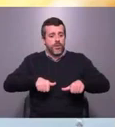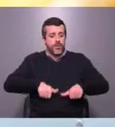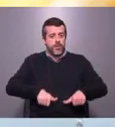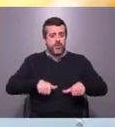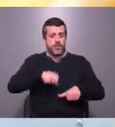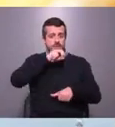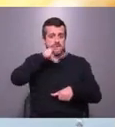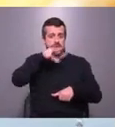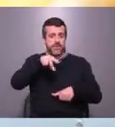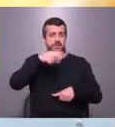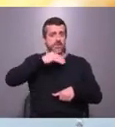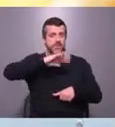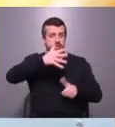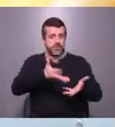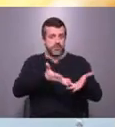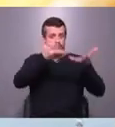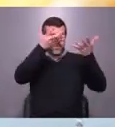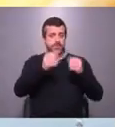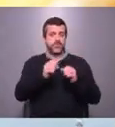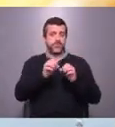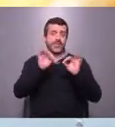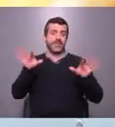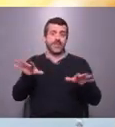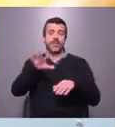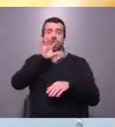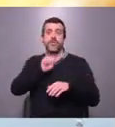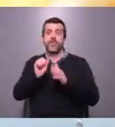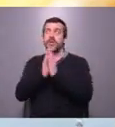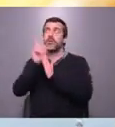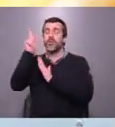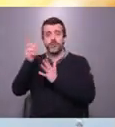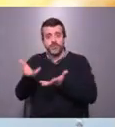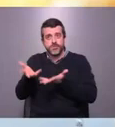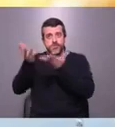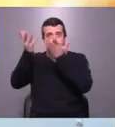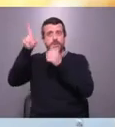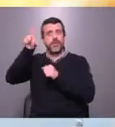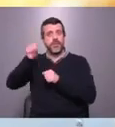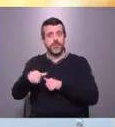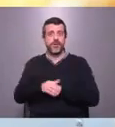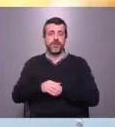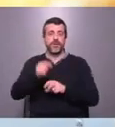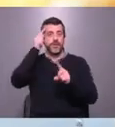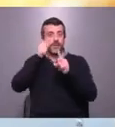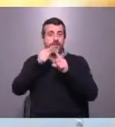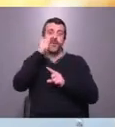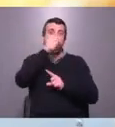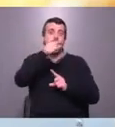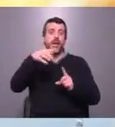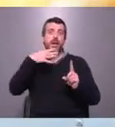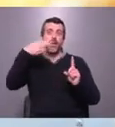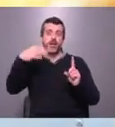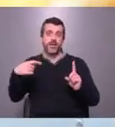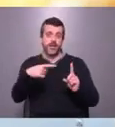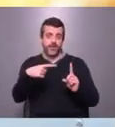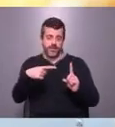en el desierto, así tiene que ser elevado el Hijo del Hombre, para que todo el que cree en